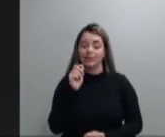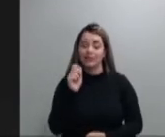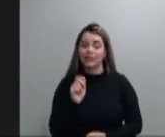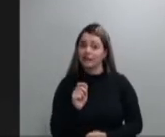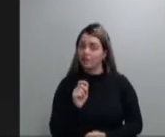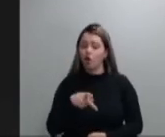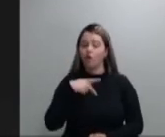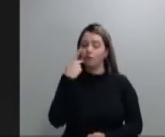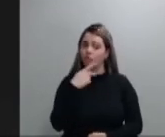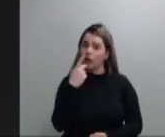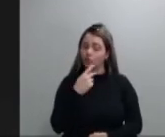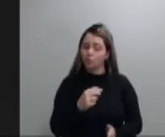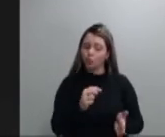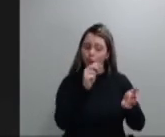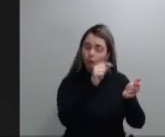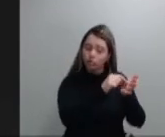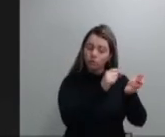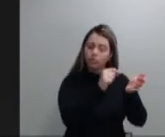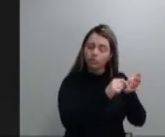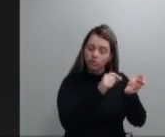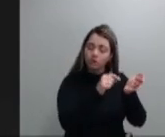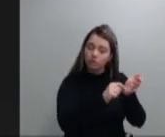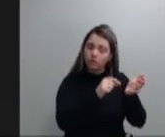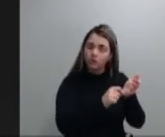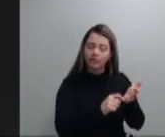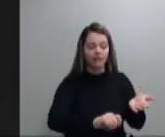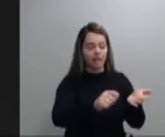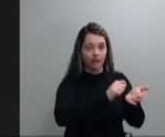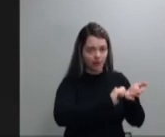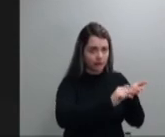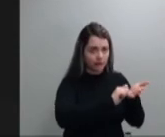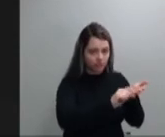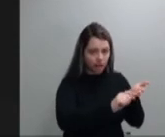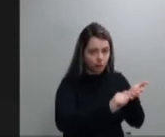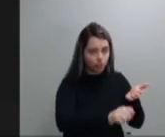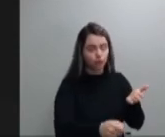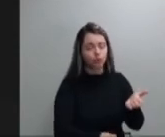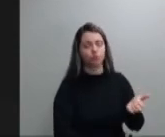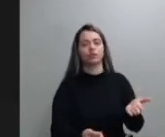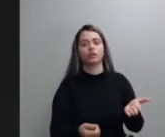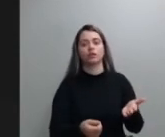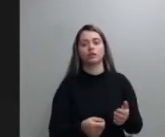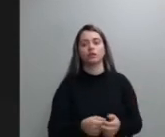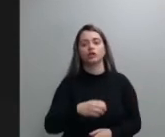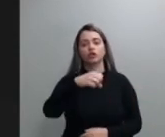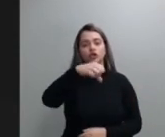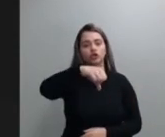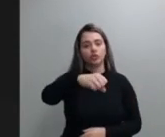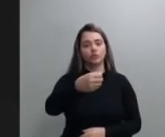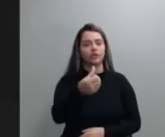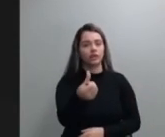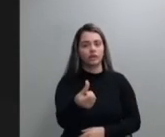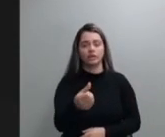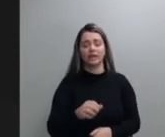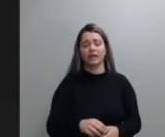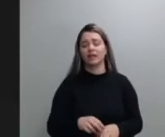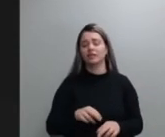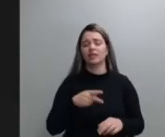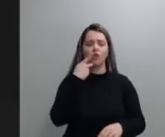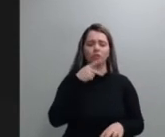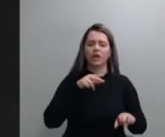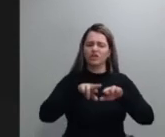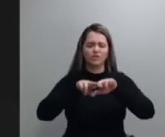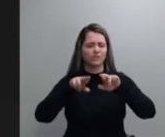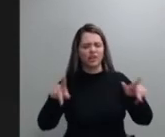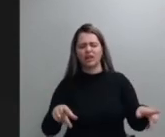emenda em caso apesar de a efetiva assinatura da vença ter se dado no primeiro de novembro de 96 é fato incontroverso que as tratativas envolvendo as